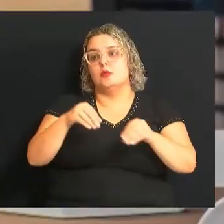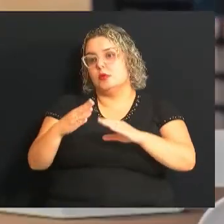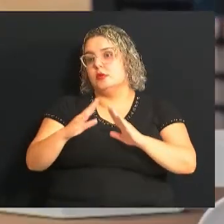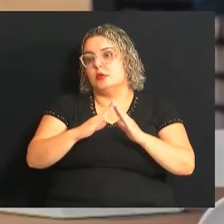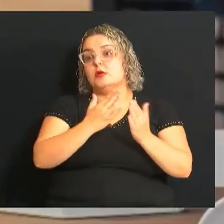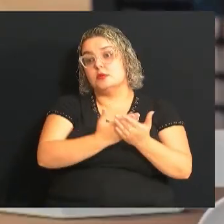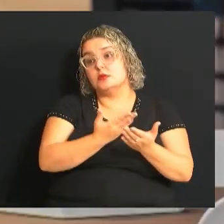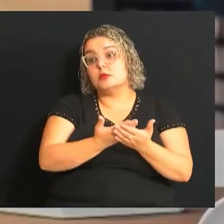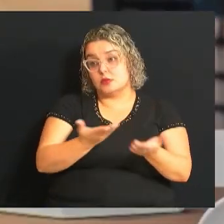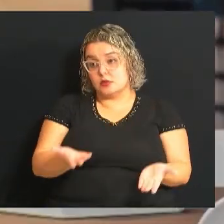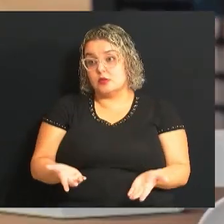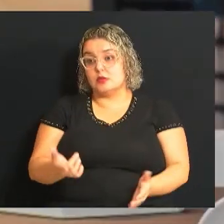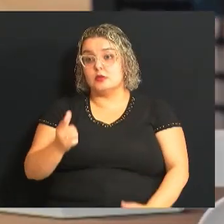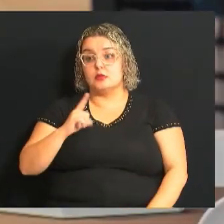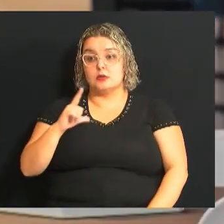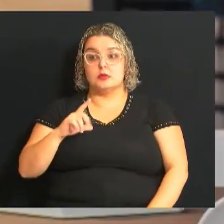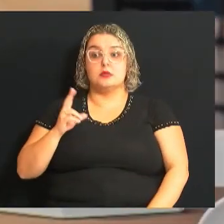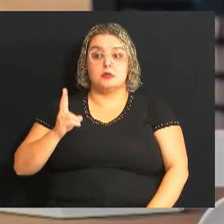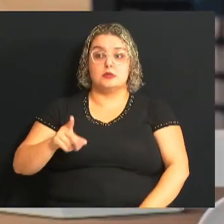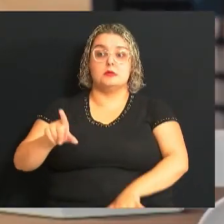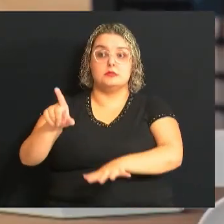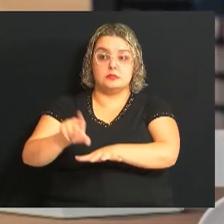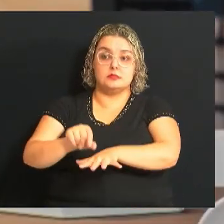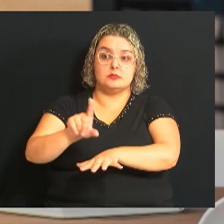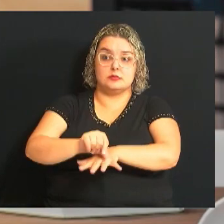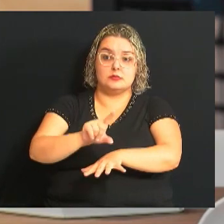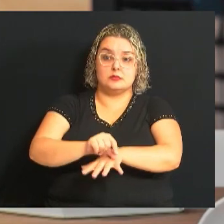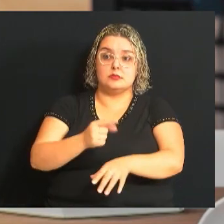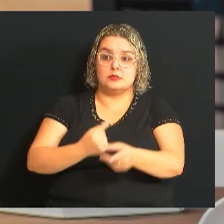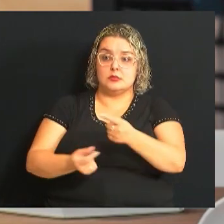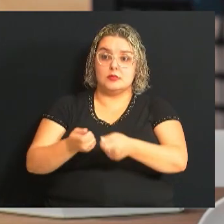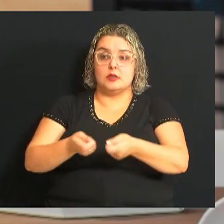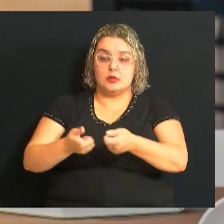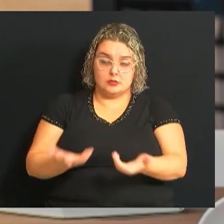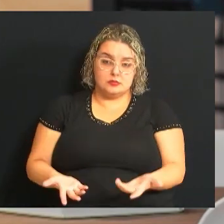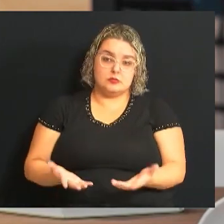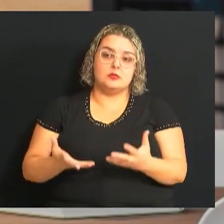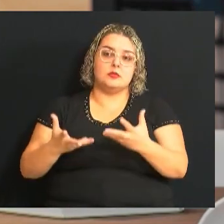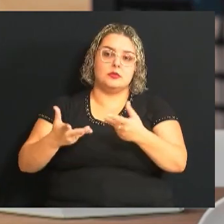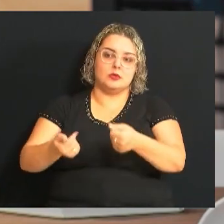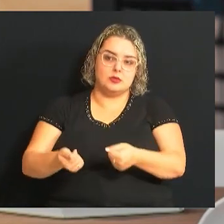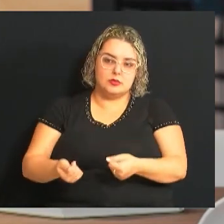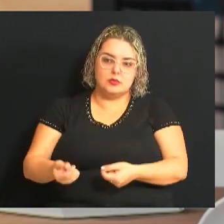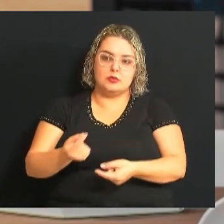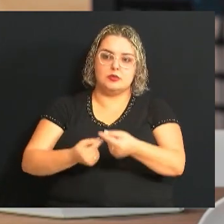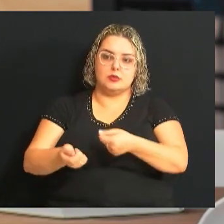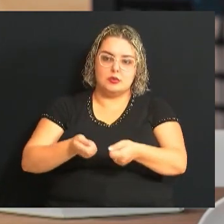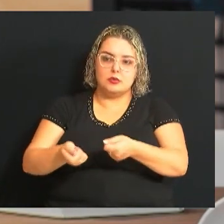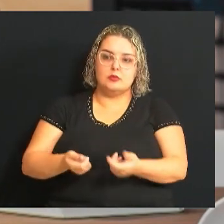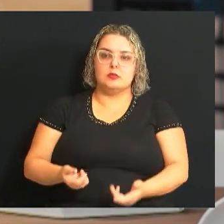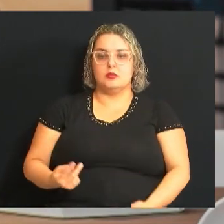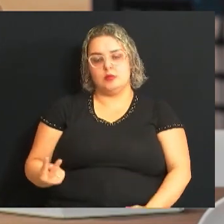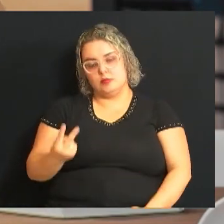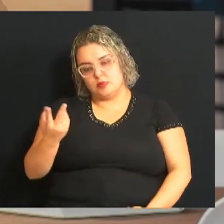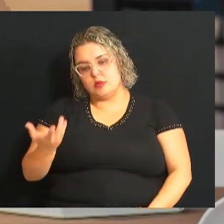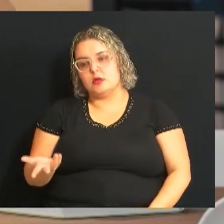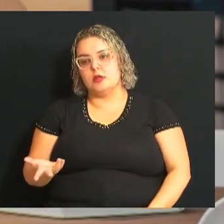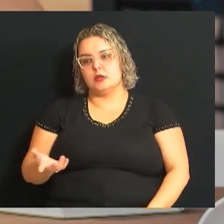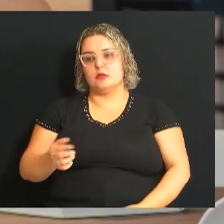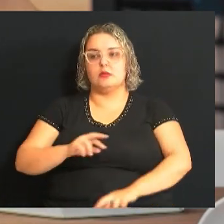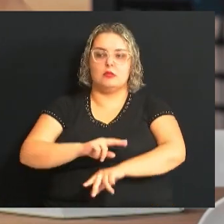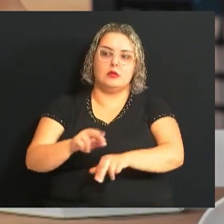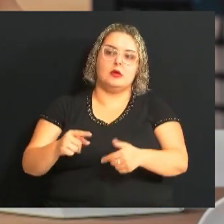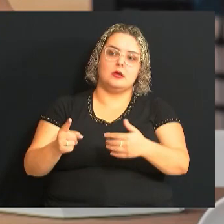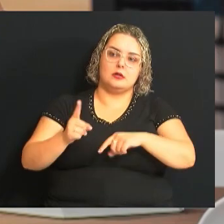então sempre tem caminhos para você economizar e toda economia é válida porque são muitos itens, né,